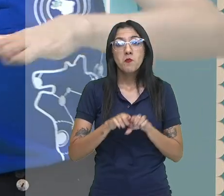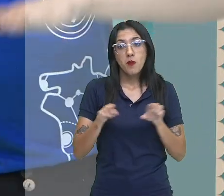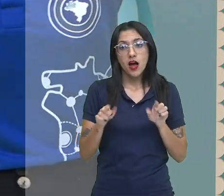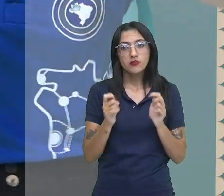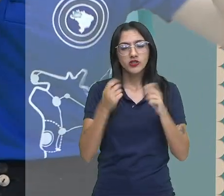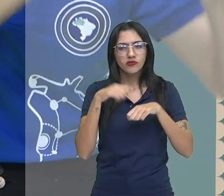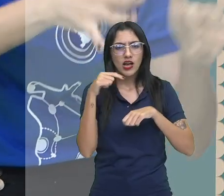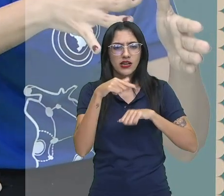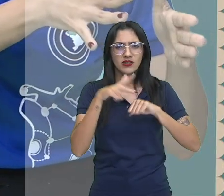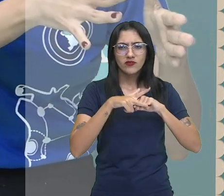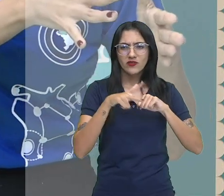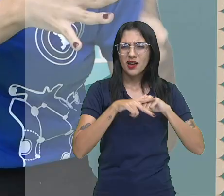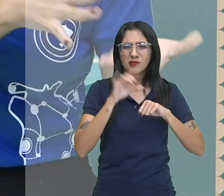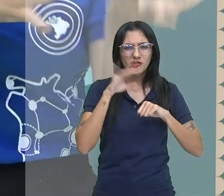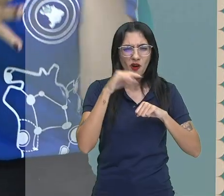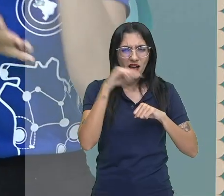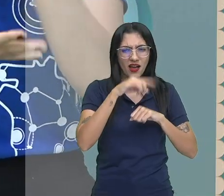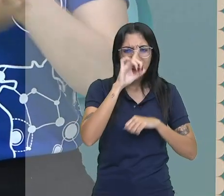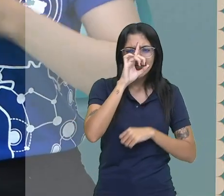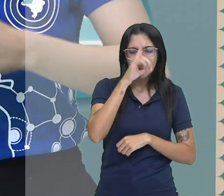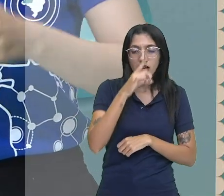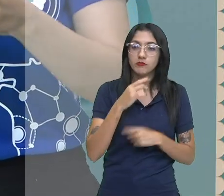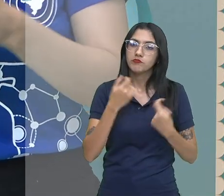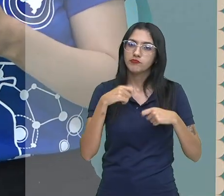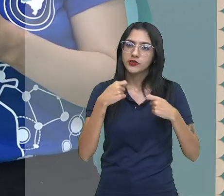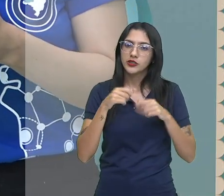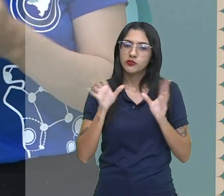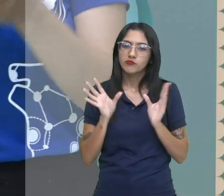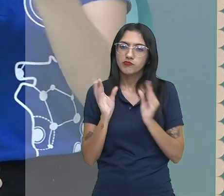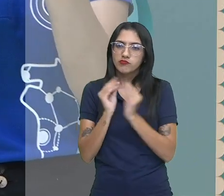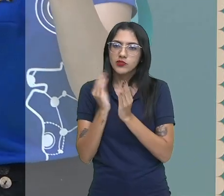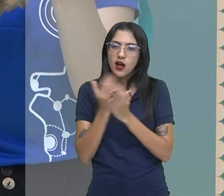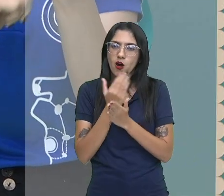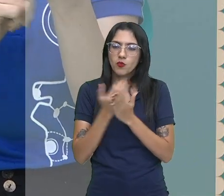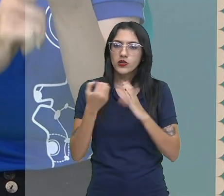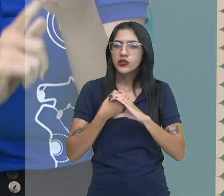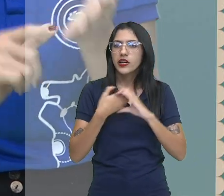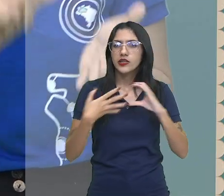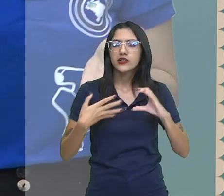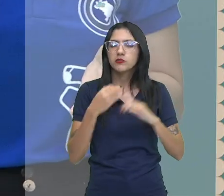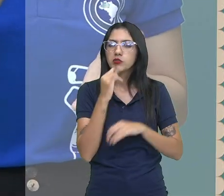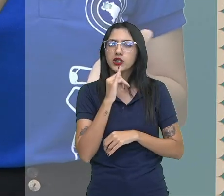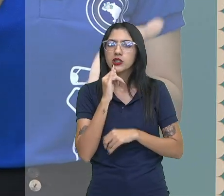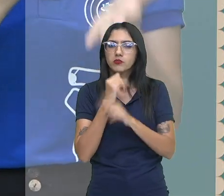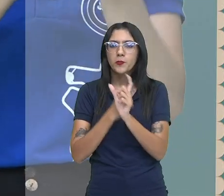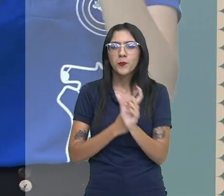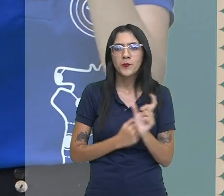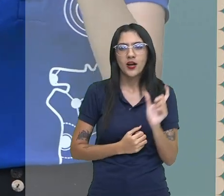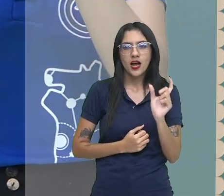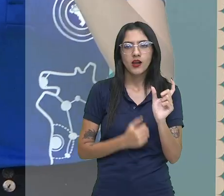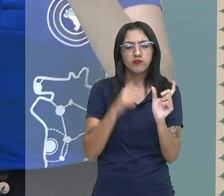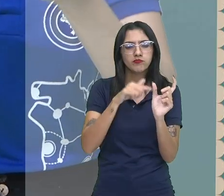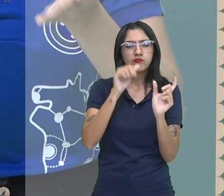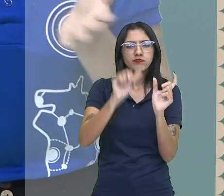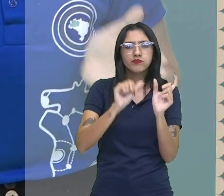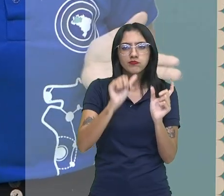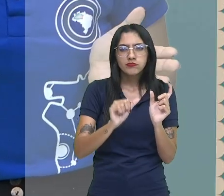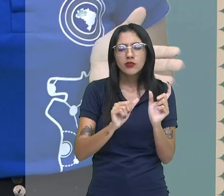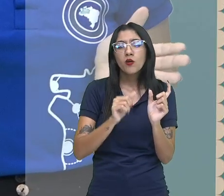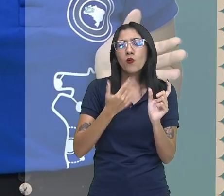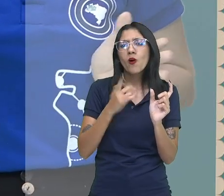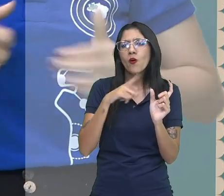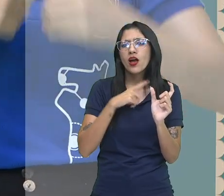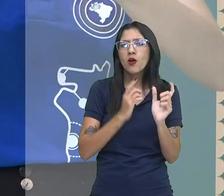verbo, não pode ser só essa ideia. Ele tem que trazer alguns elementos. Então, ali na palavrinha, eu tenho que indicar em que